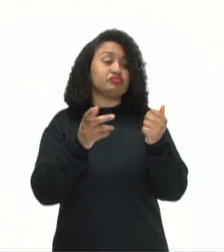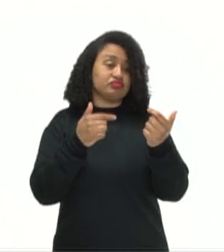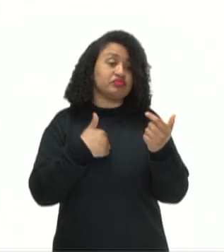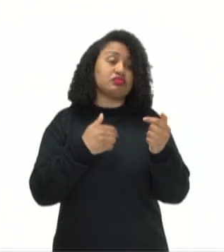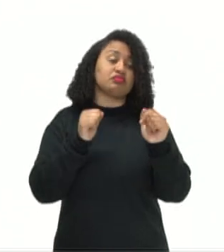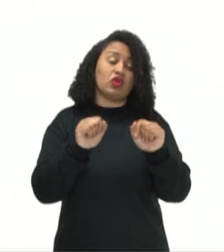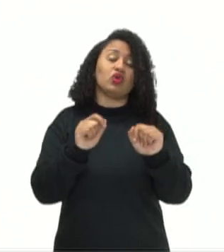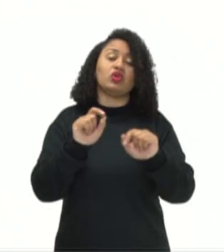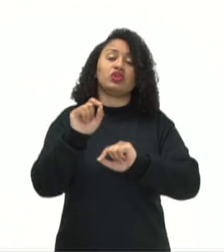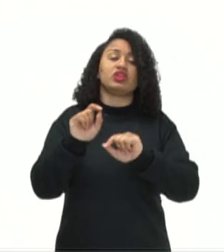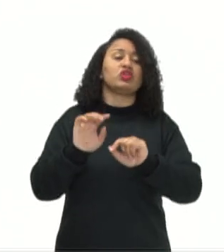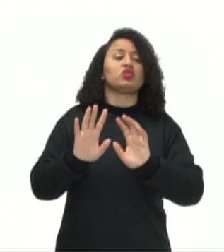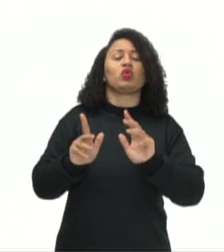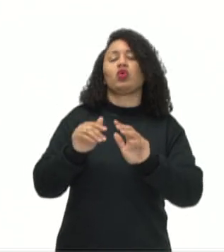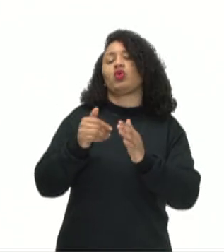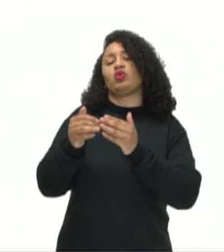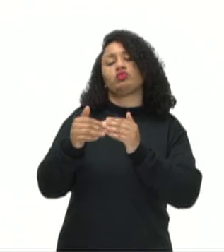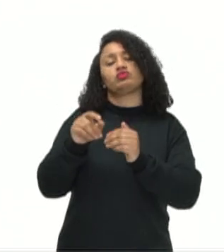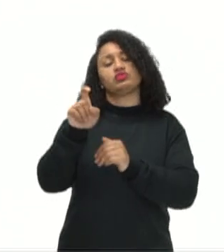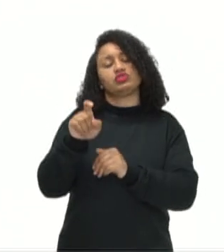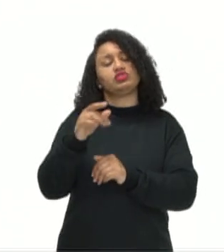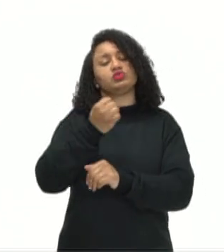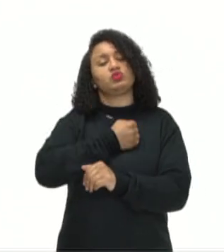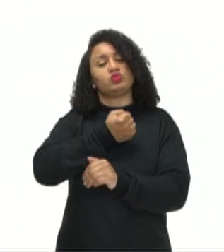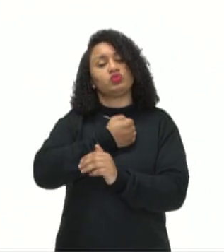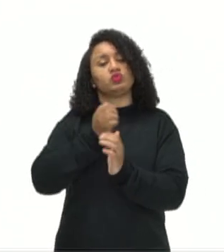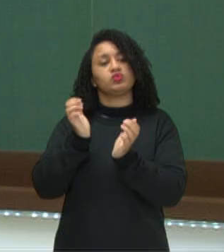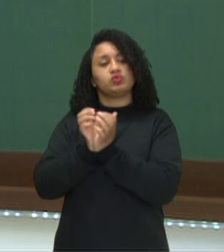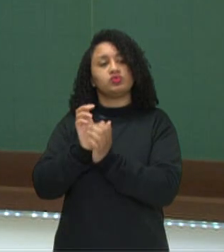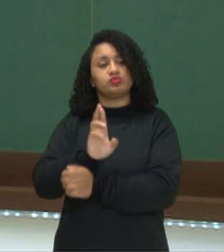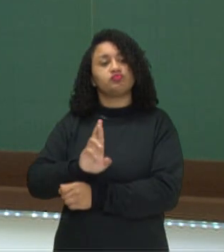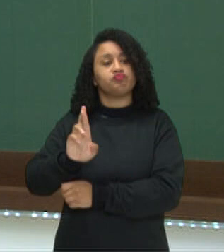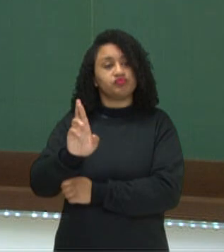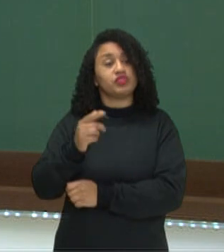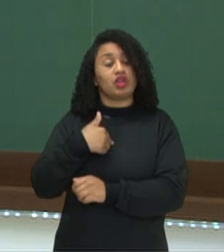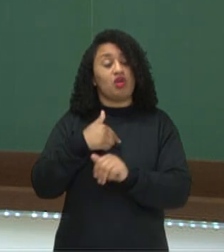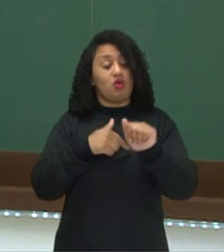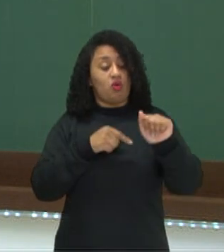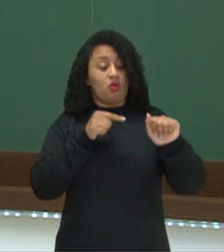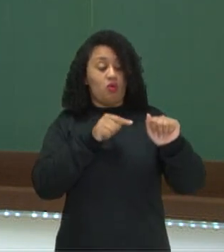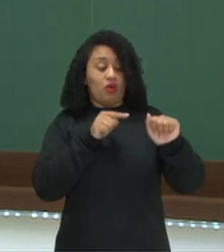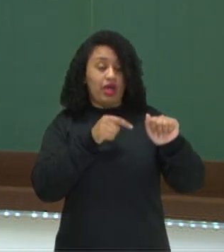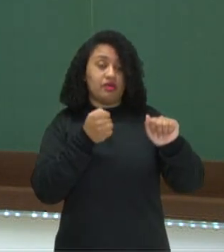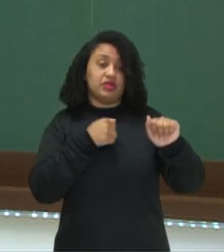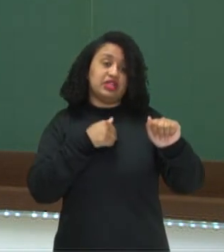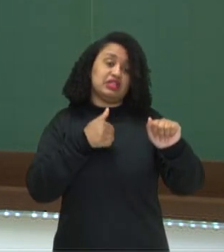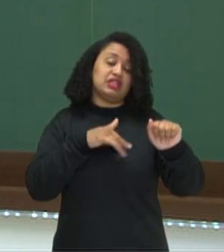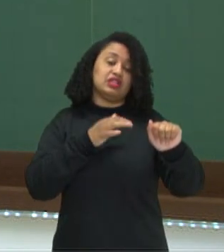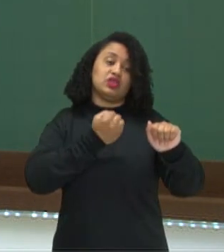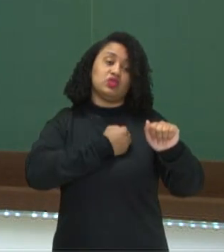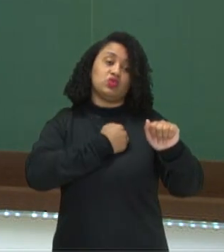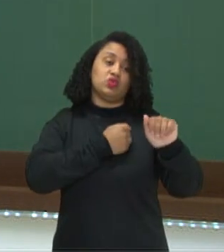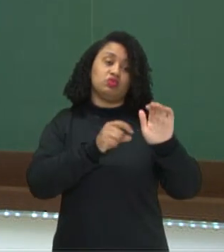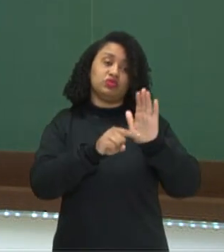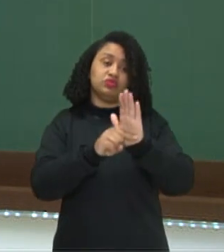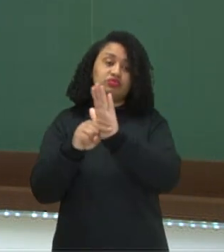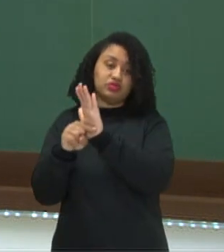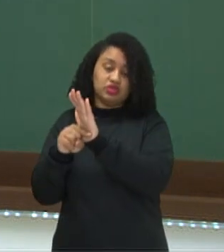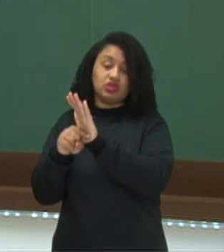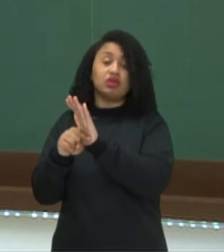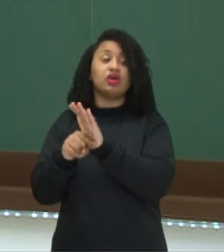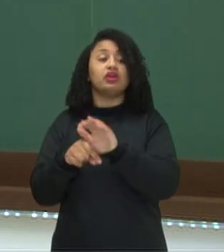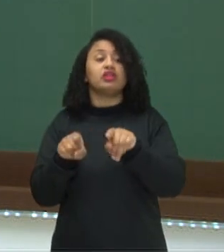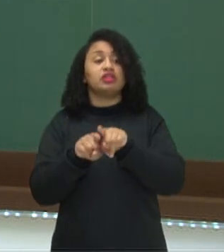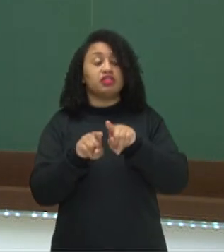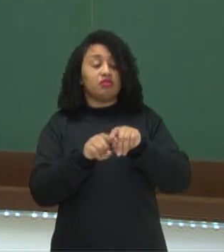definida para todo x real, desde que o meu a seja maior do que 0 e o